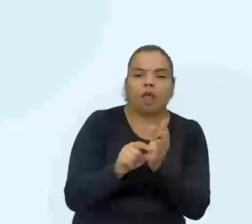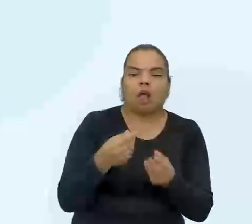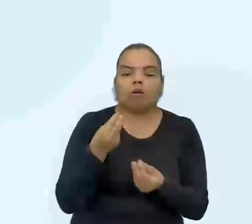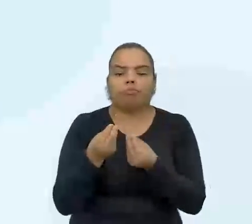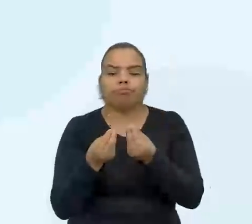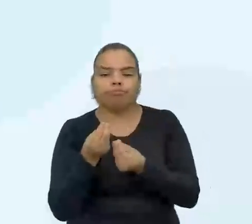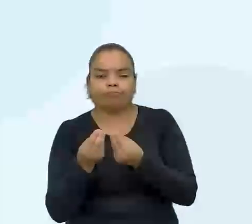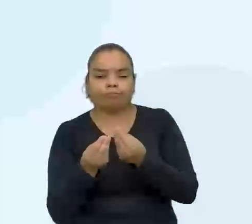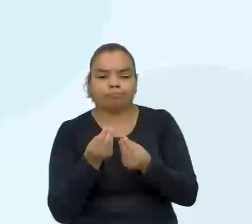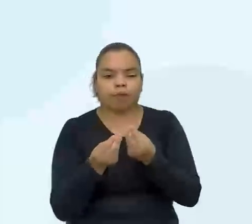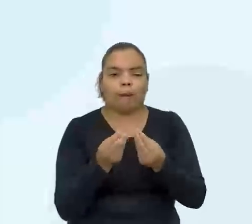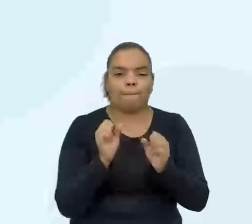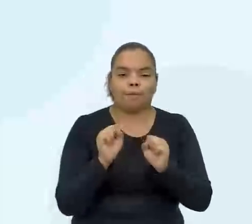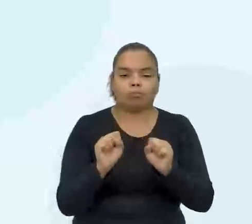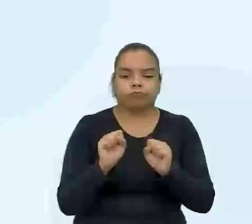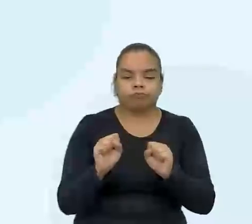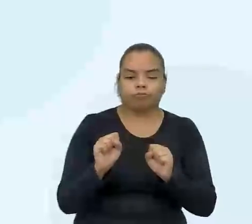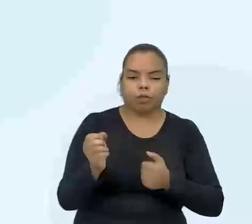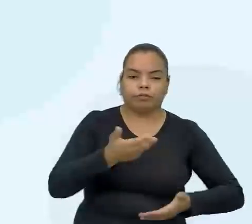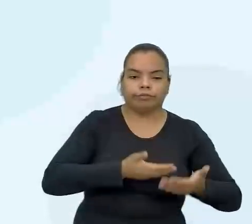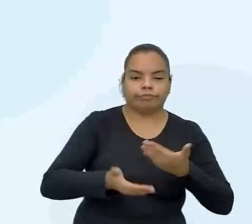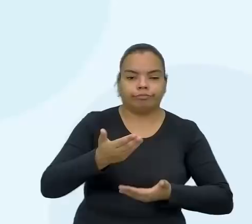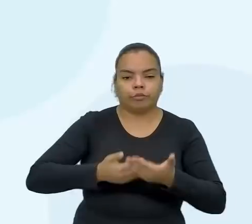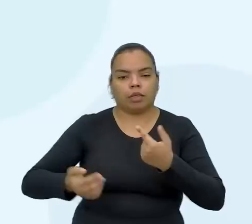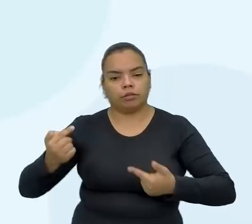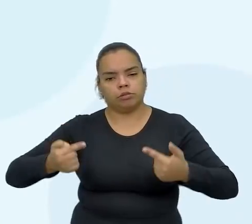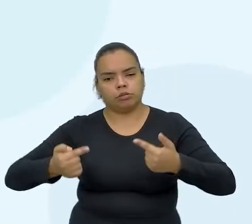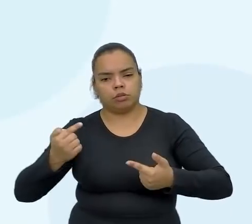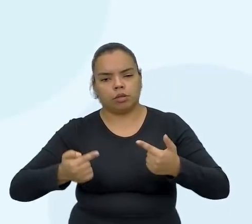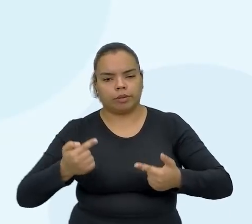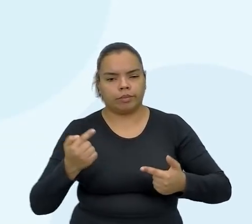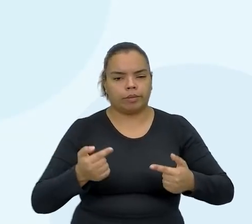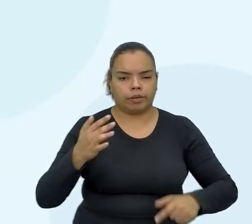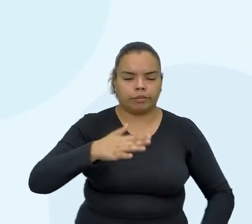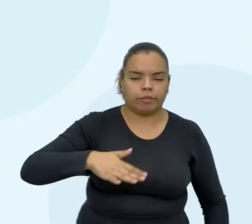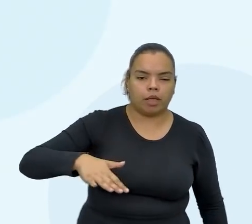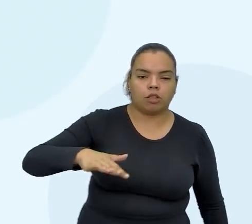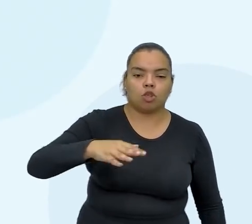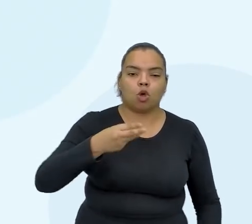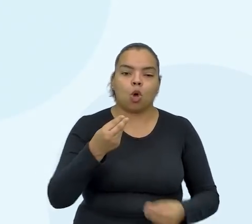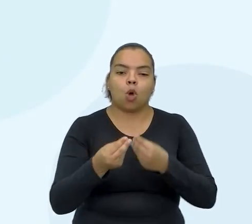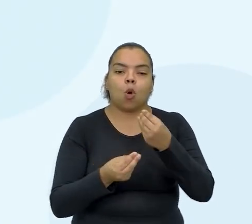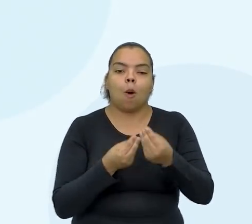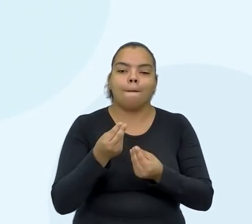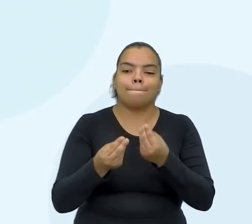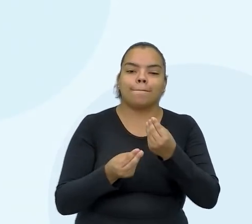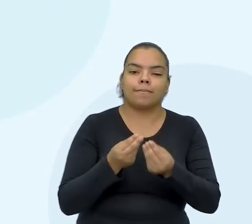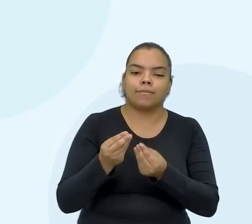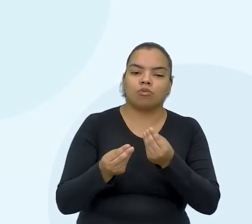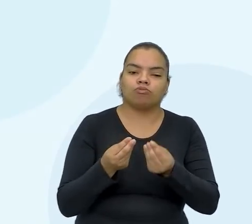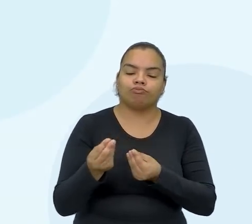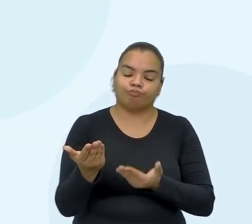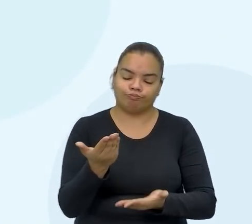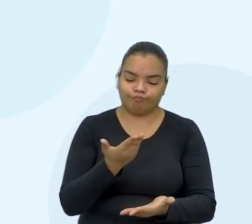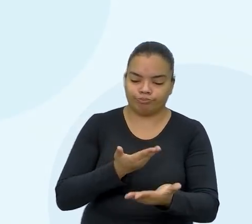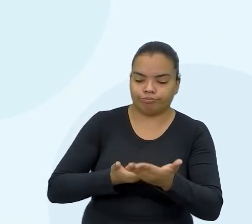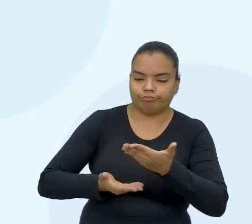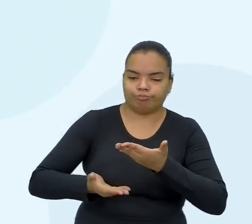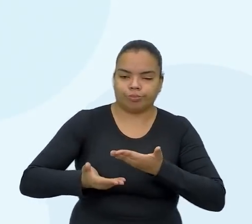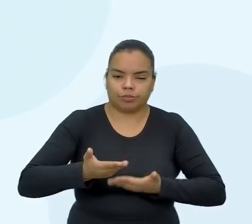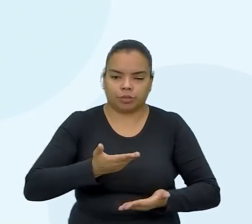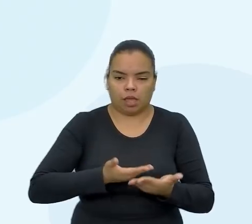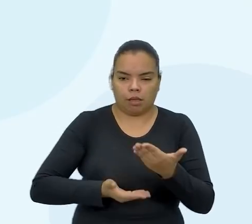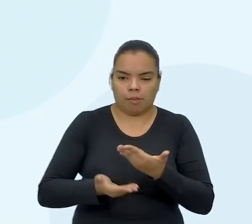Como podemos articular as discussões anteriores com a habilidade de ser empáticos? O que vocês acham, né?